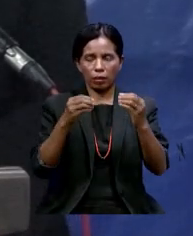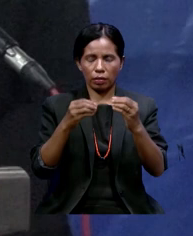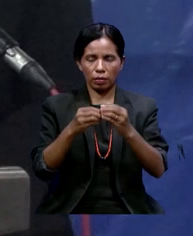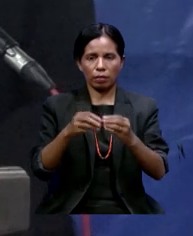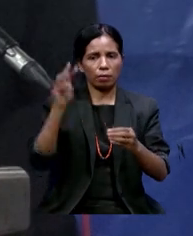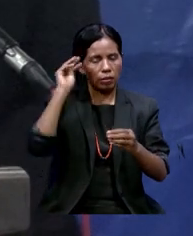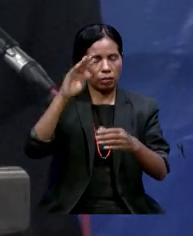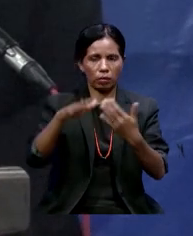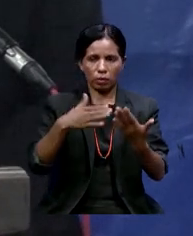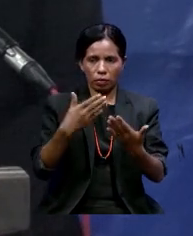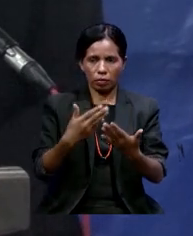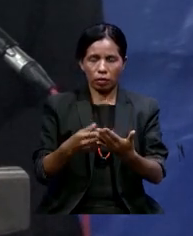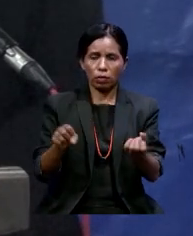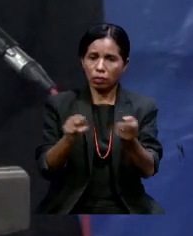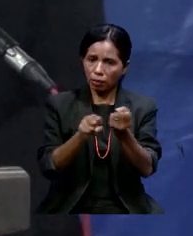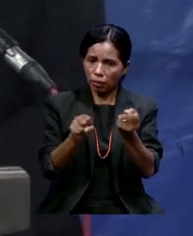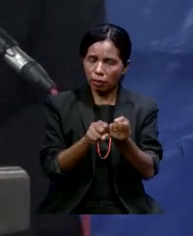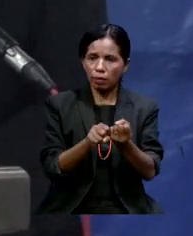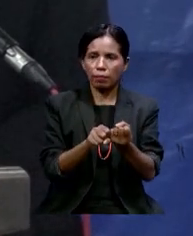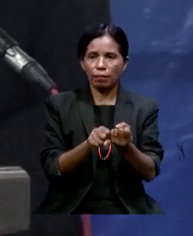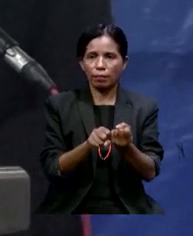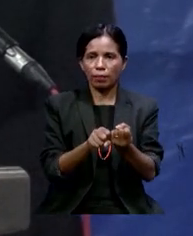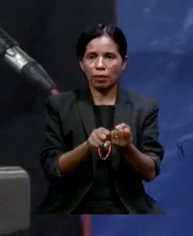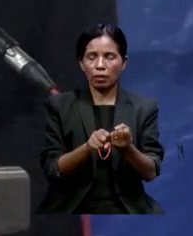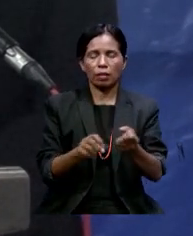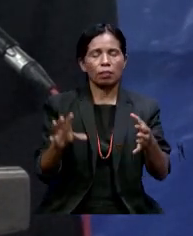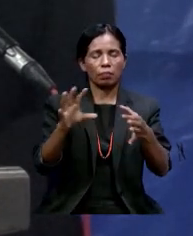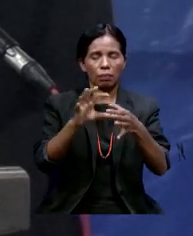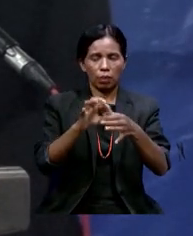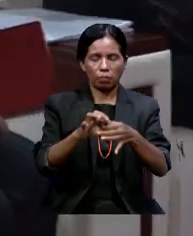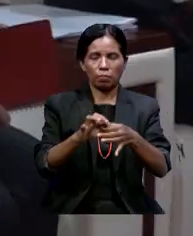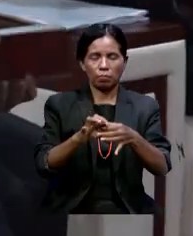partners to support the full membership of Timor-Leste.